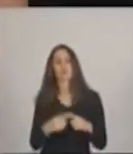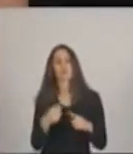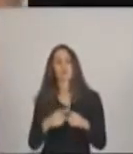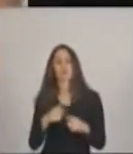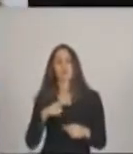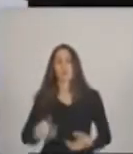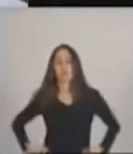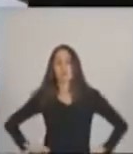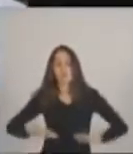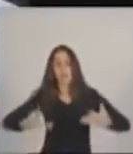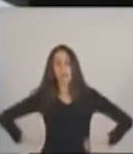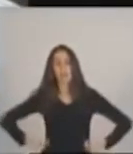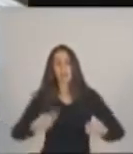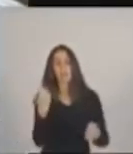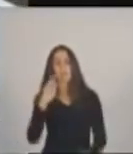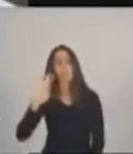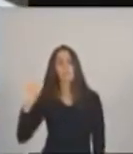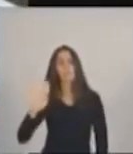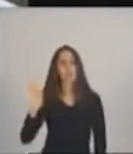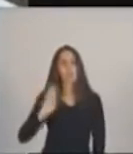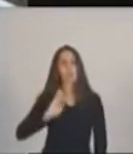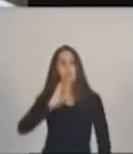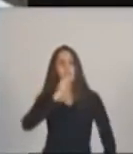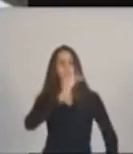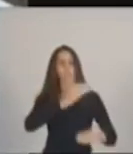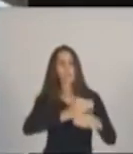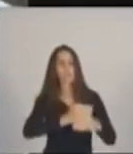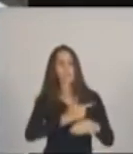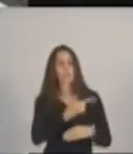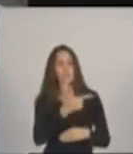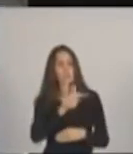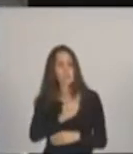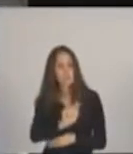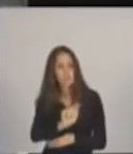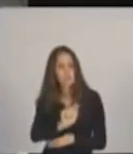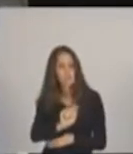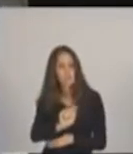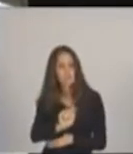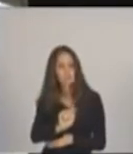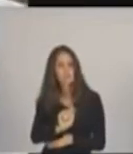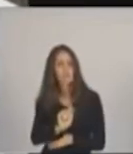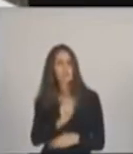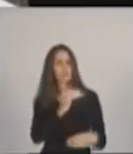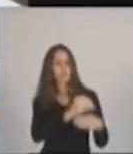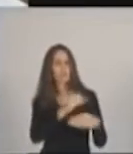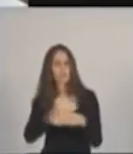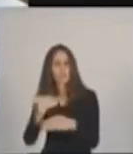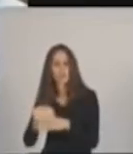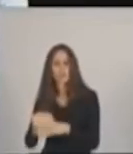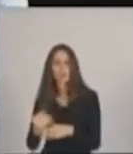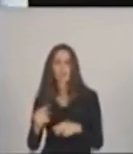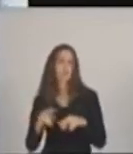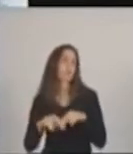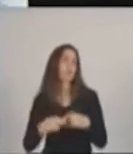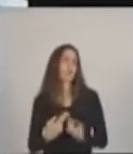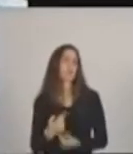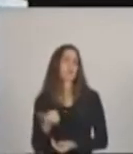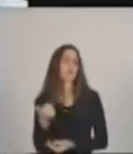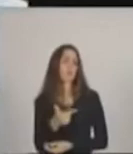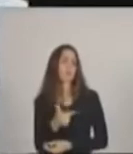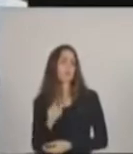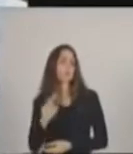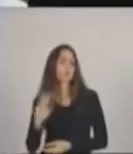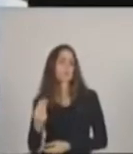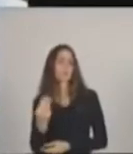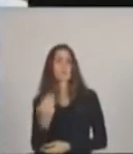R$1 bilhão, fechar 27 comarcas por causa de 12 milhões, não cabe na inteligência de qualquer